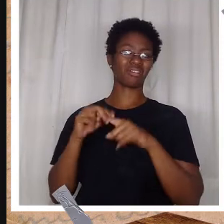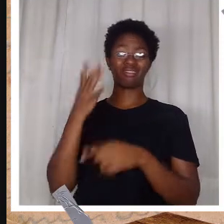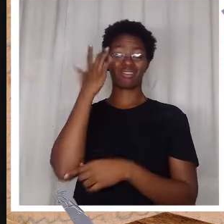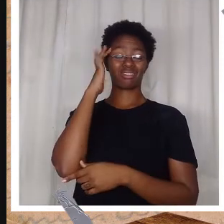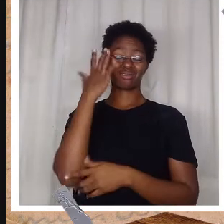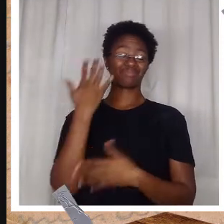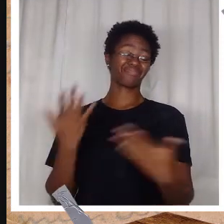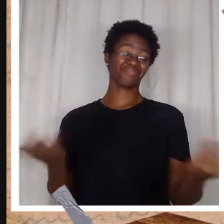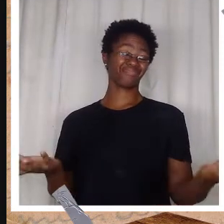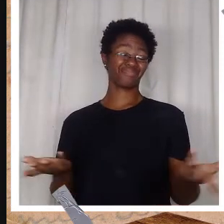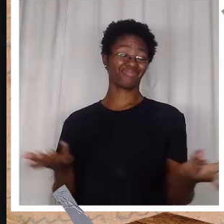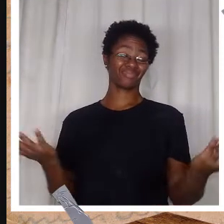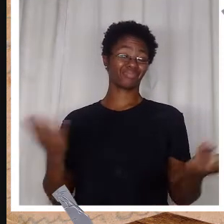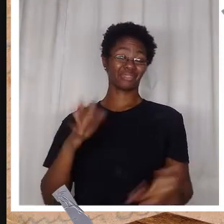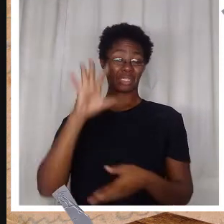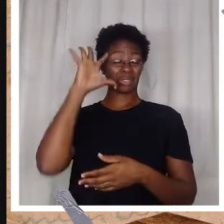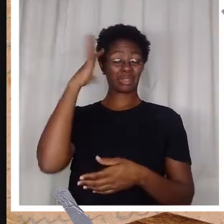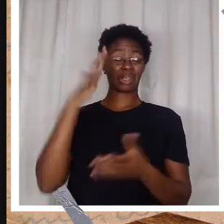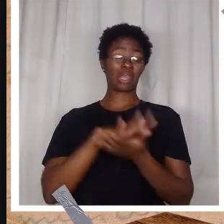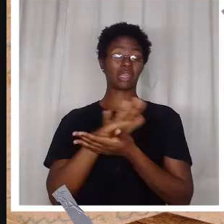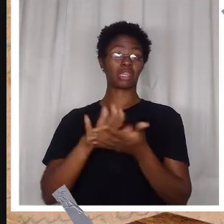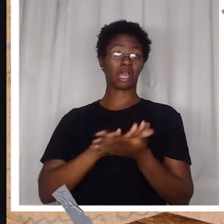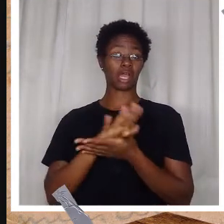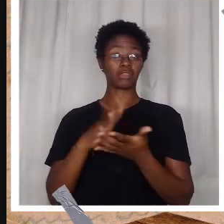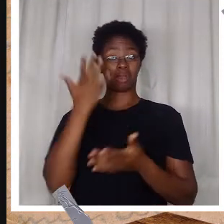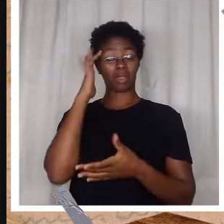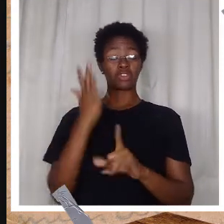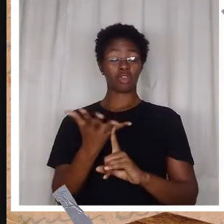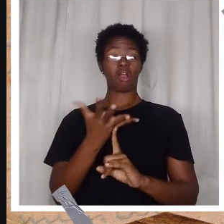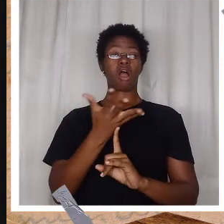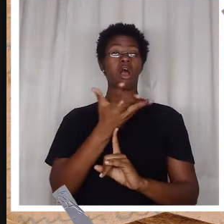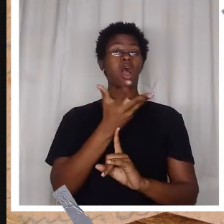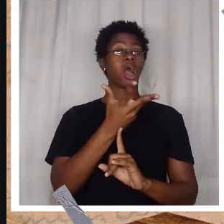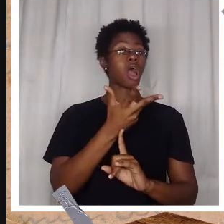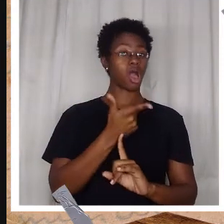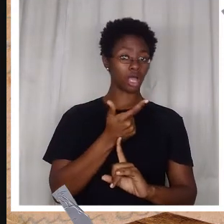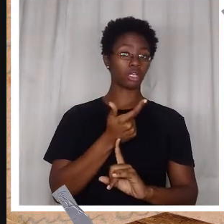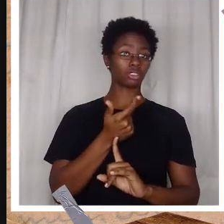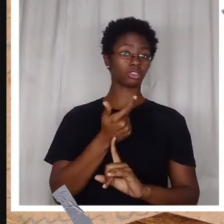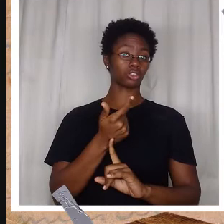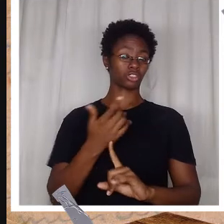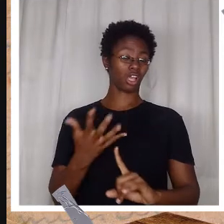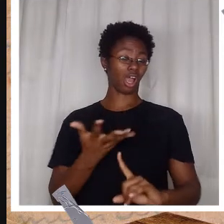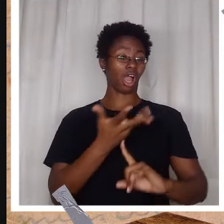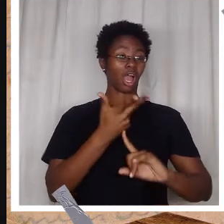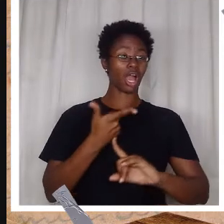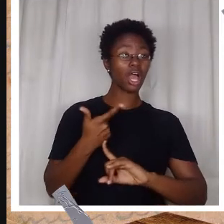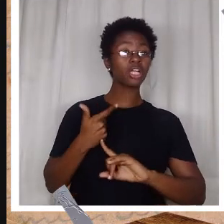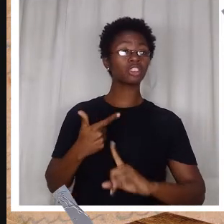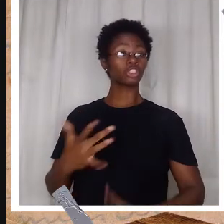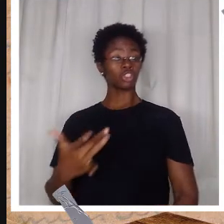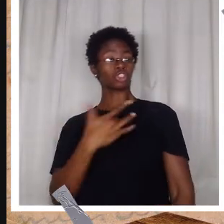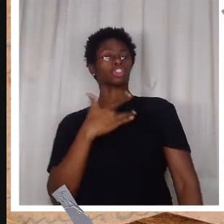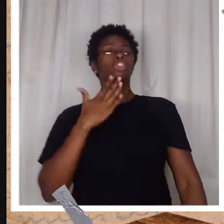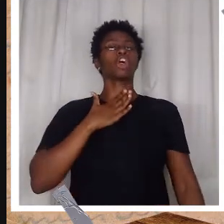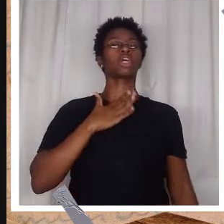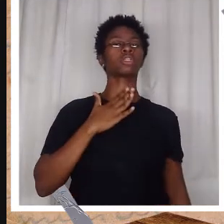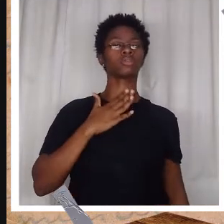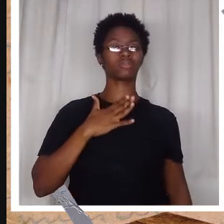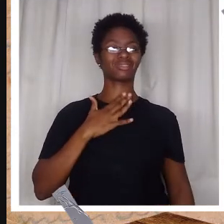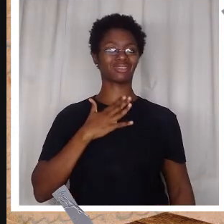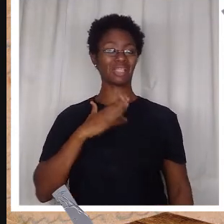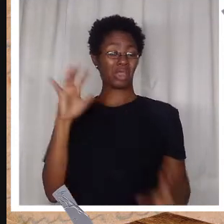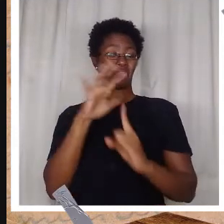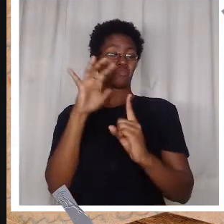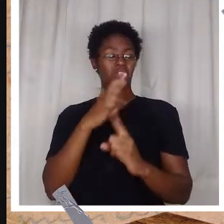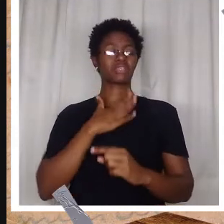lugar nenhum. Eu sempre vejo uma arte como algo que ou me bate, me afeta profundamente, ou não me afeta. E